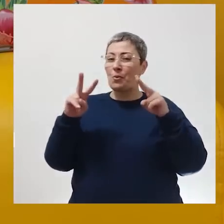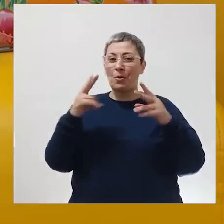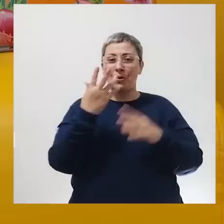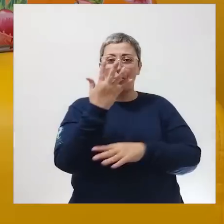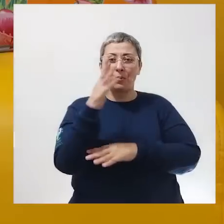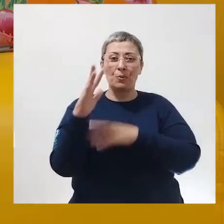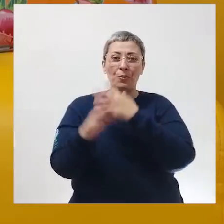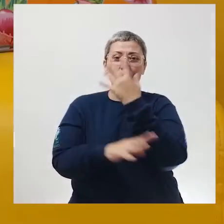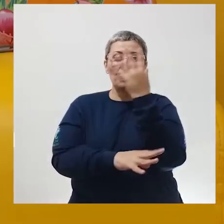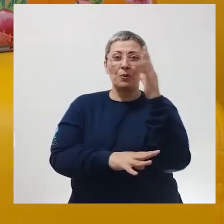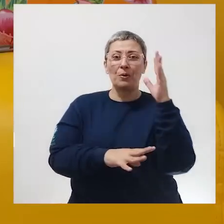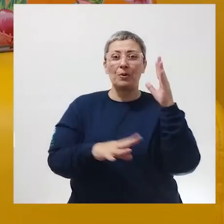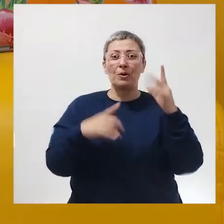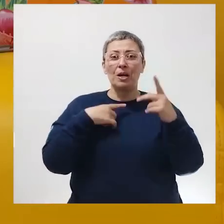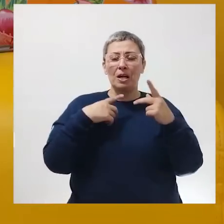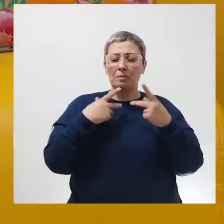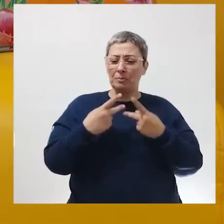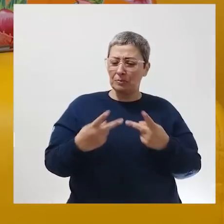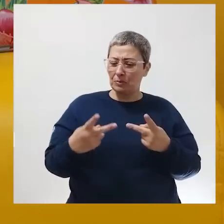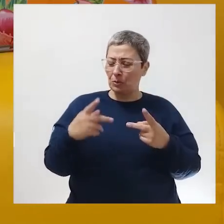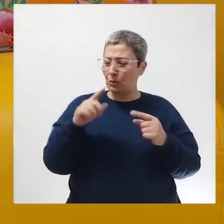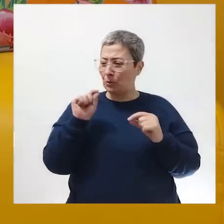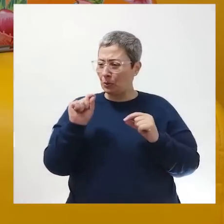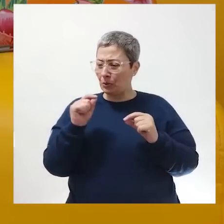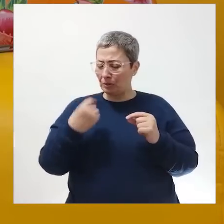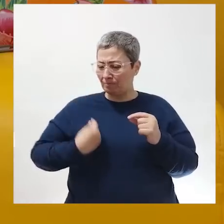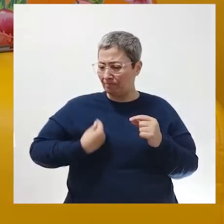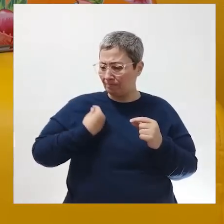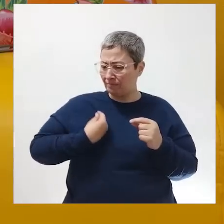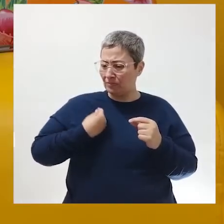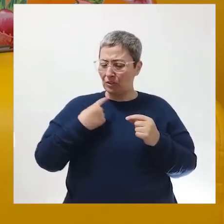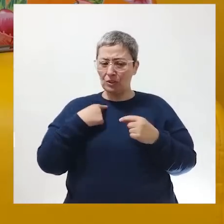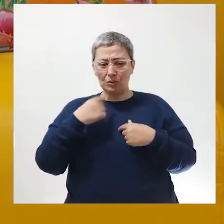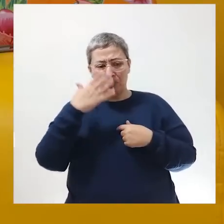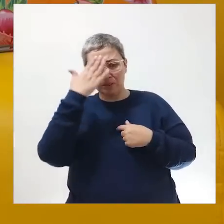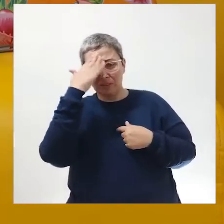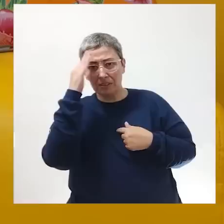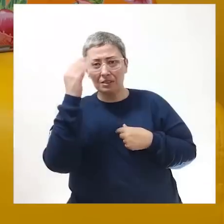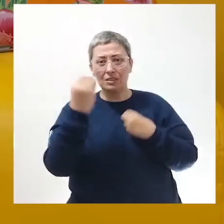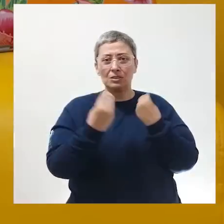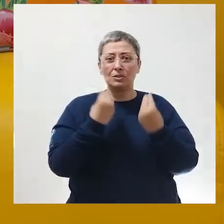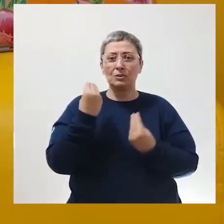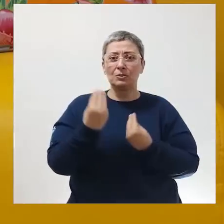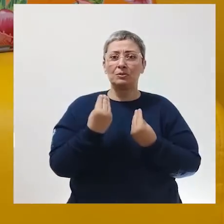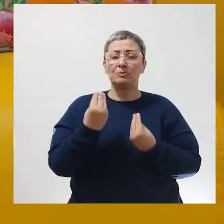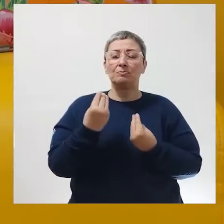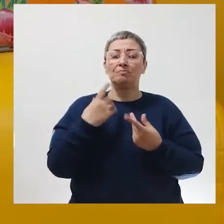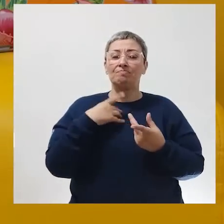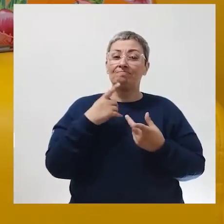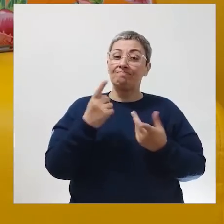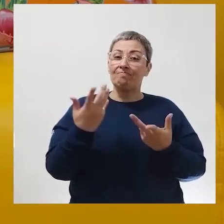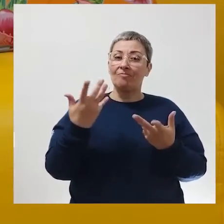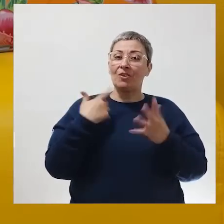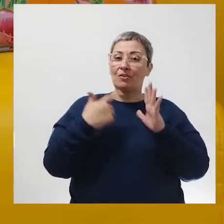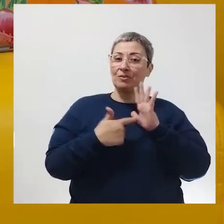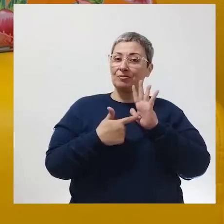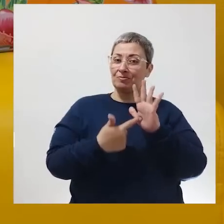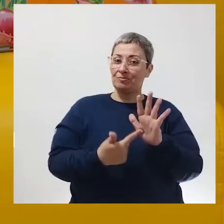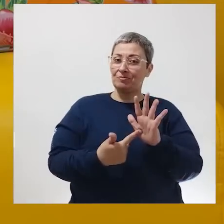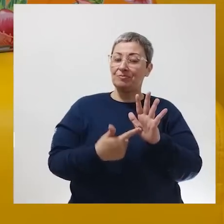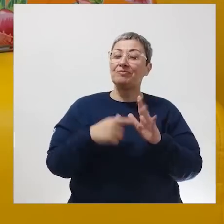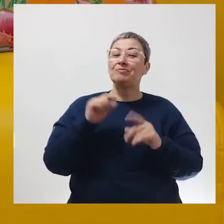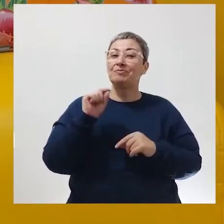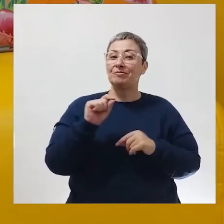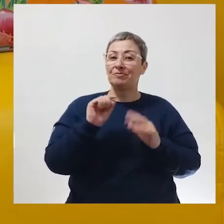na natureza, me convidando a conviver com ela e a compreendê-la. Eu trouxe